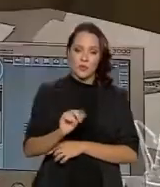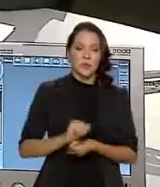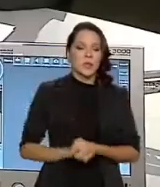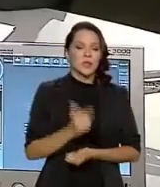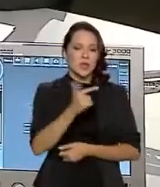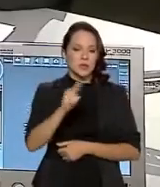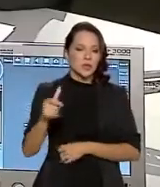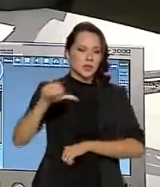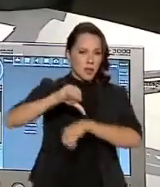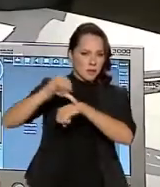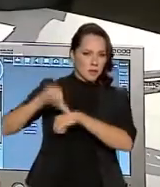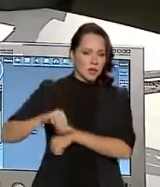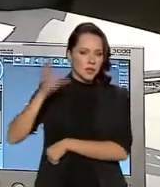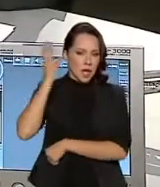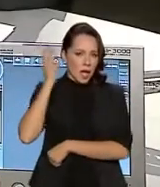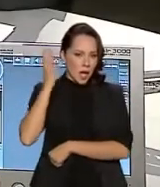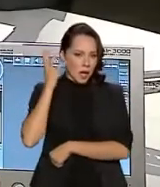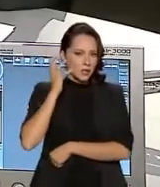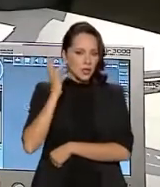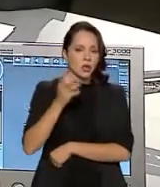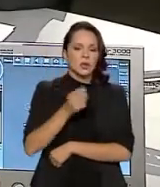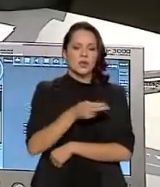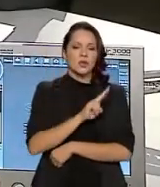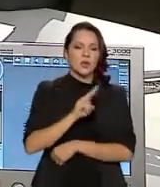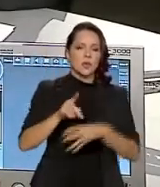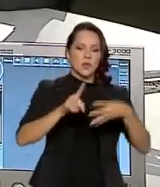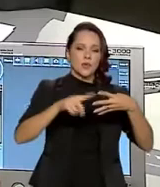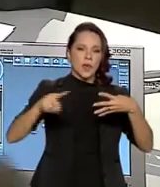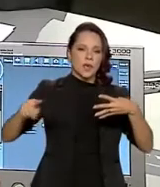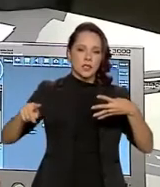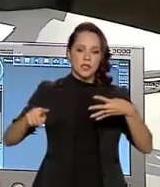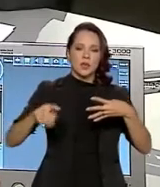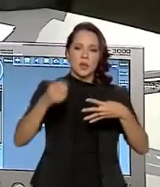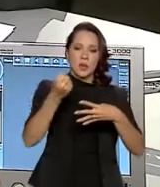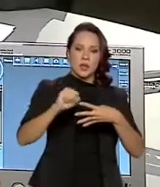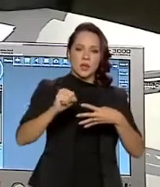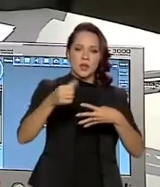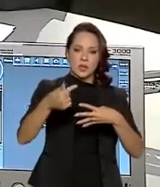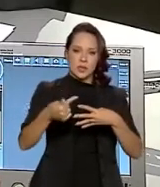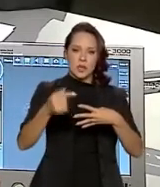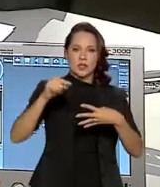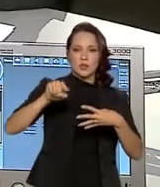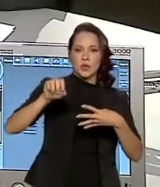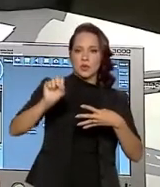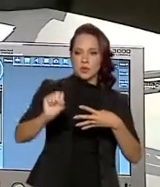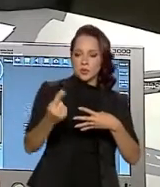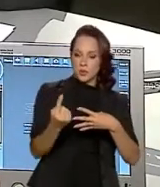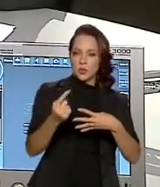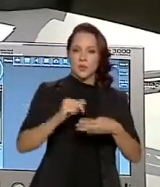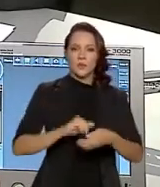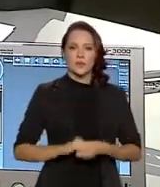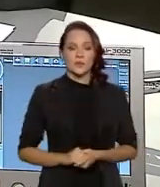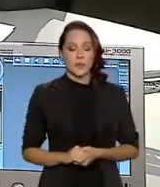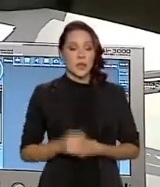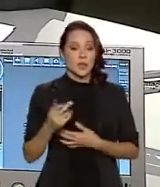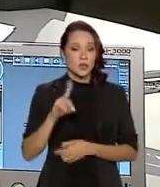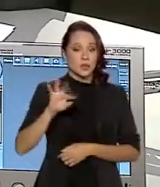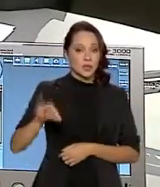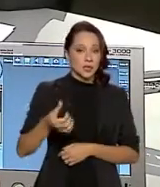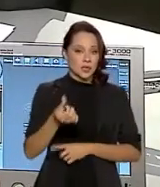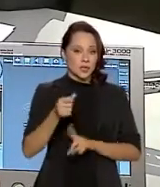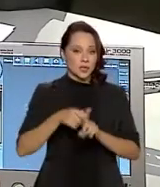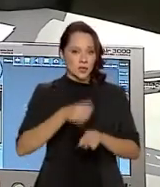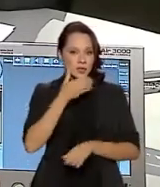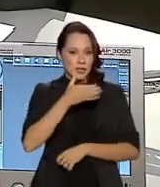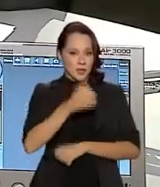nas outras capitais a rádio é transmitida na faixa estendida nos 87. Um mega hair desde o dia